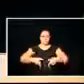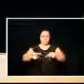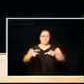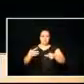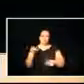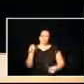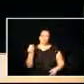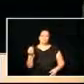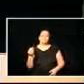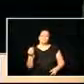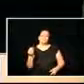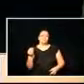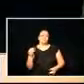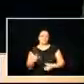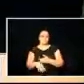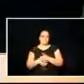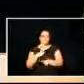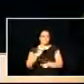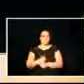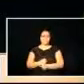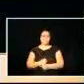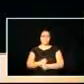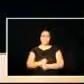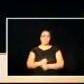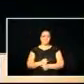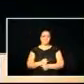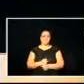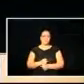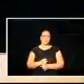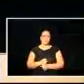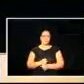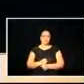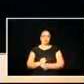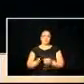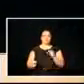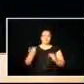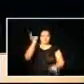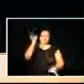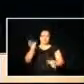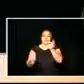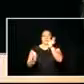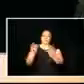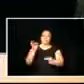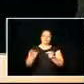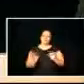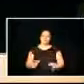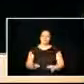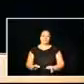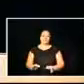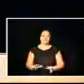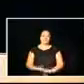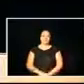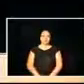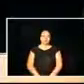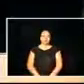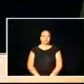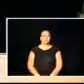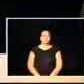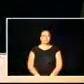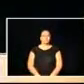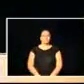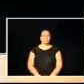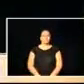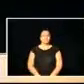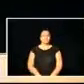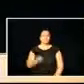uma injustiça social, uma injustiça trabalhista dentro da máquina pública, quando você, durante o